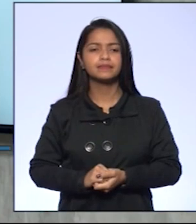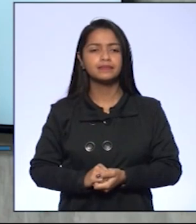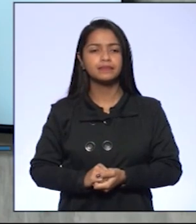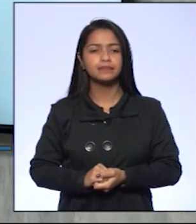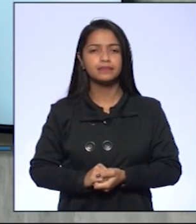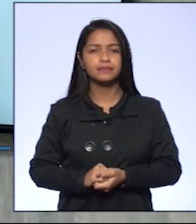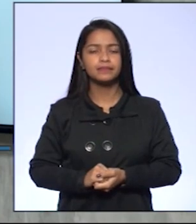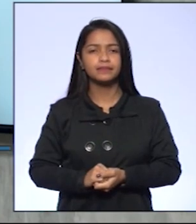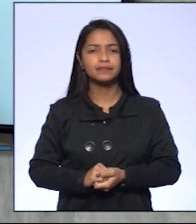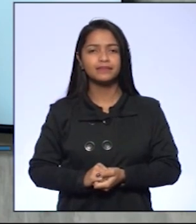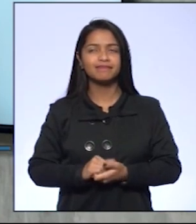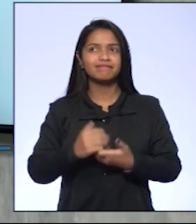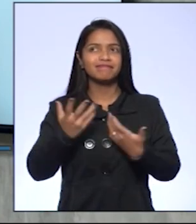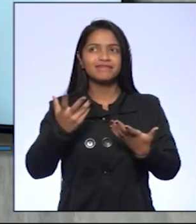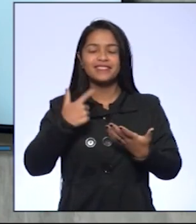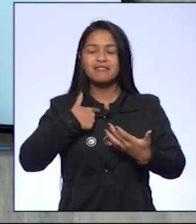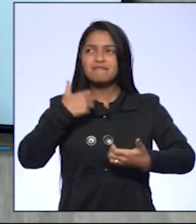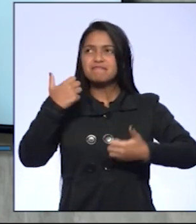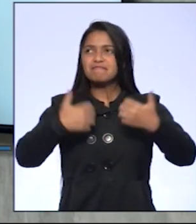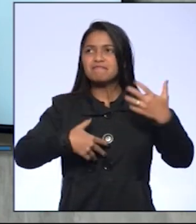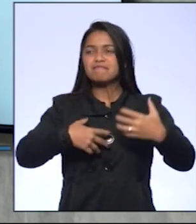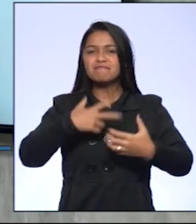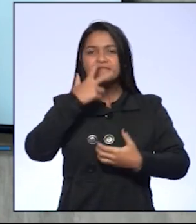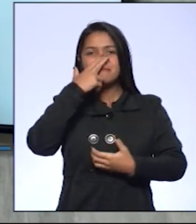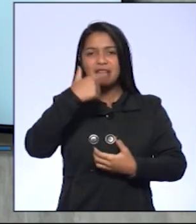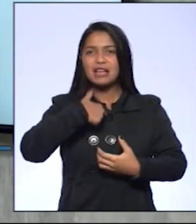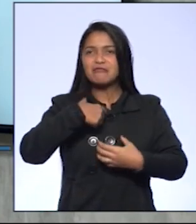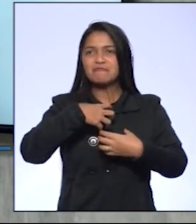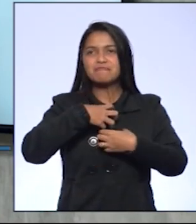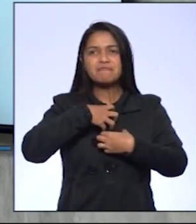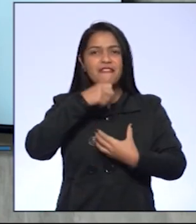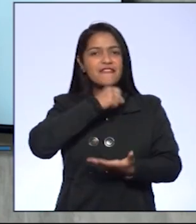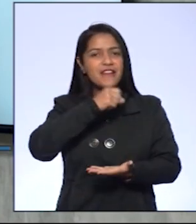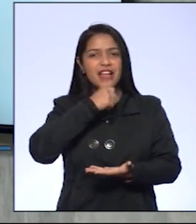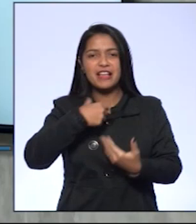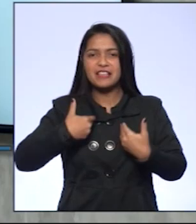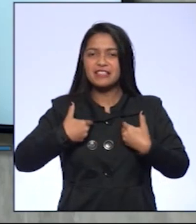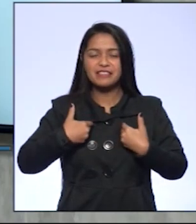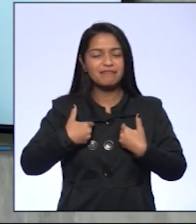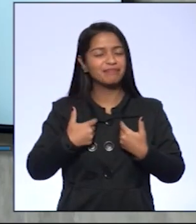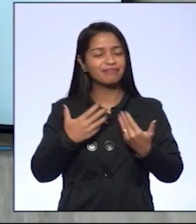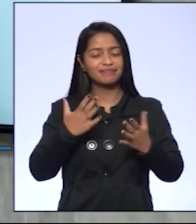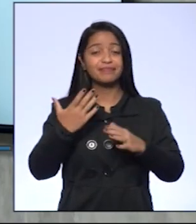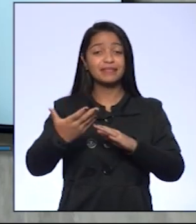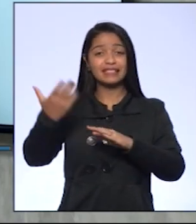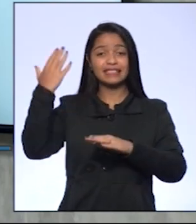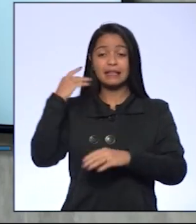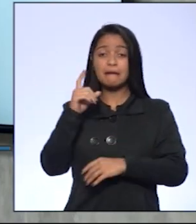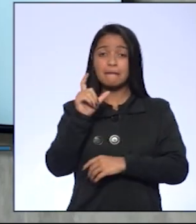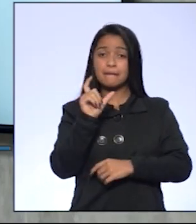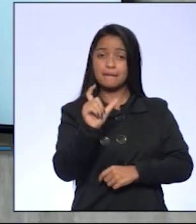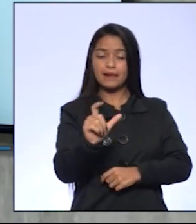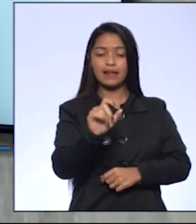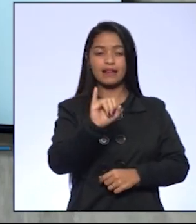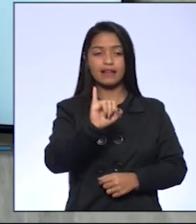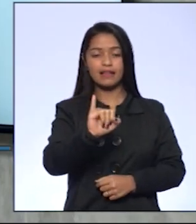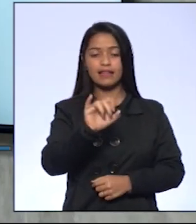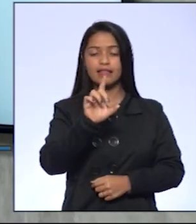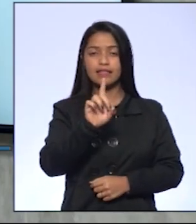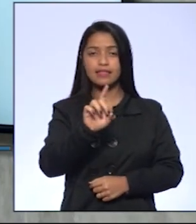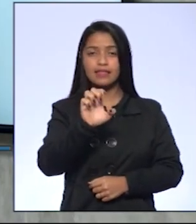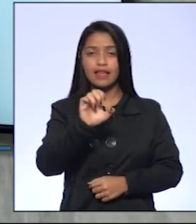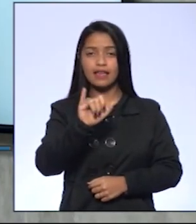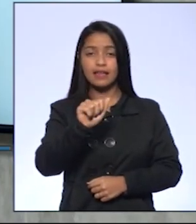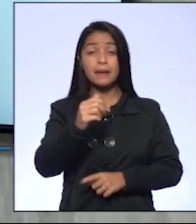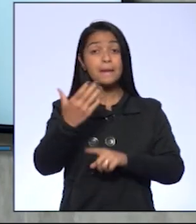antigamente, olha, agora eu estou me sentindo a pessoa mais idosa aqui do grupo. Antigamente, a palavra ideia,